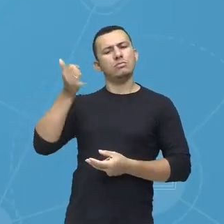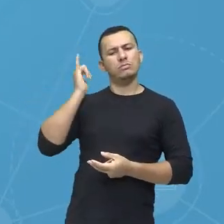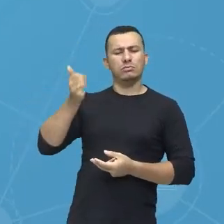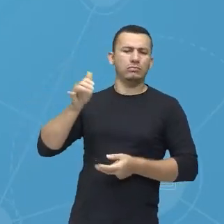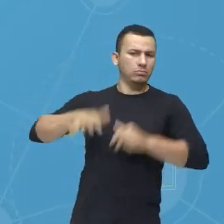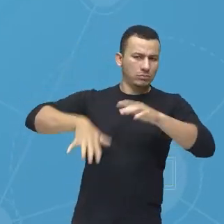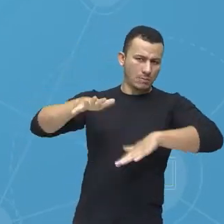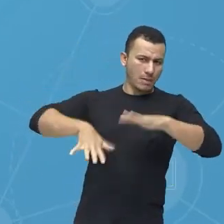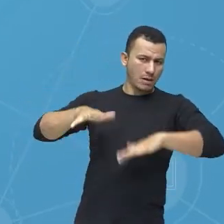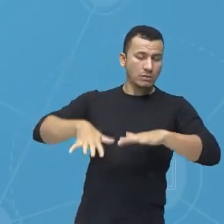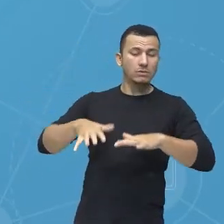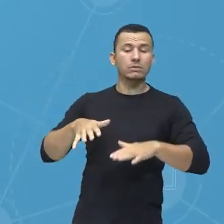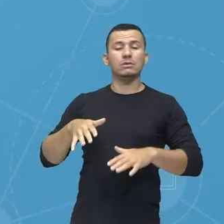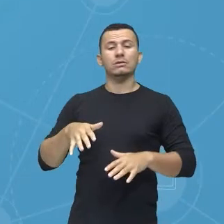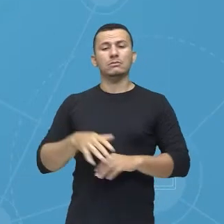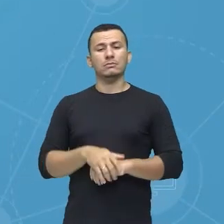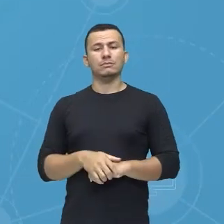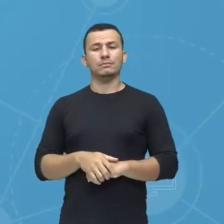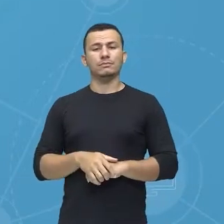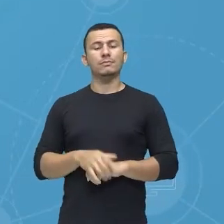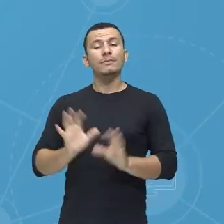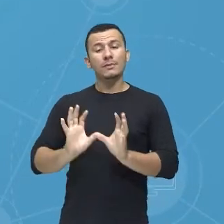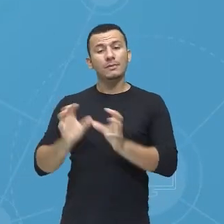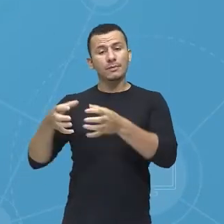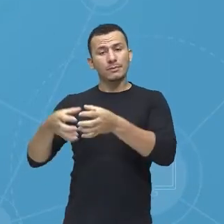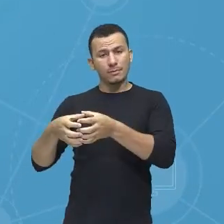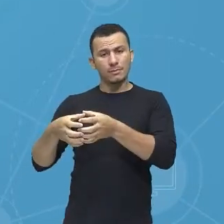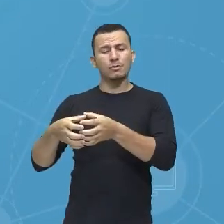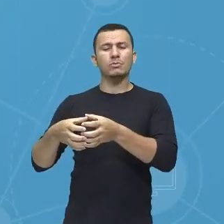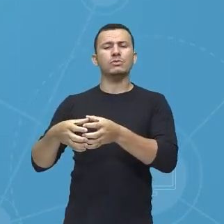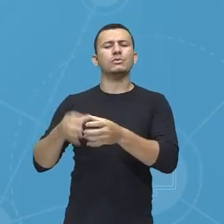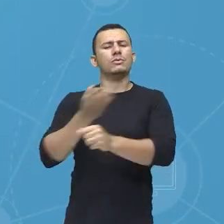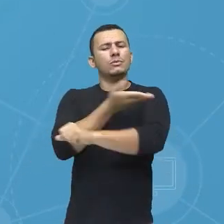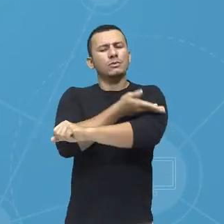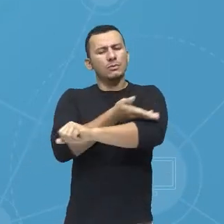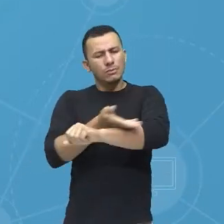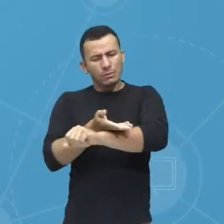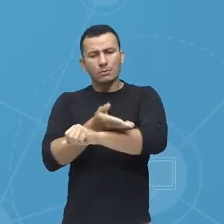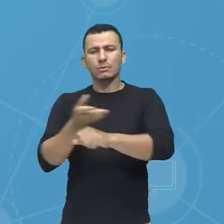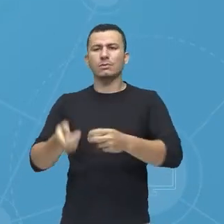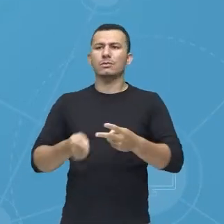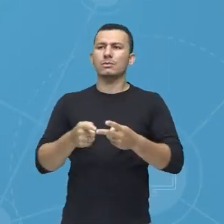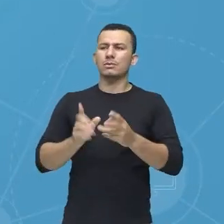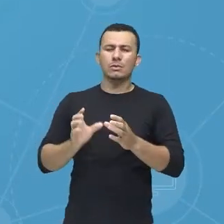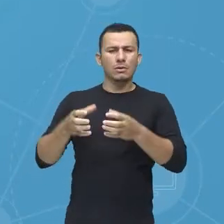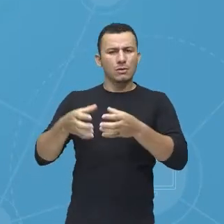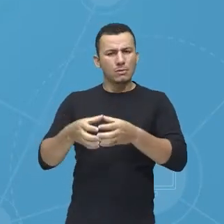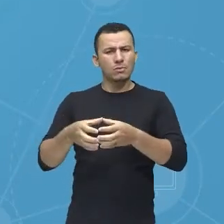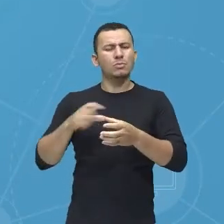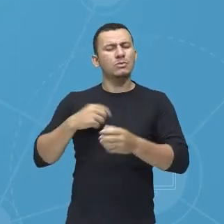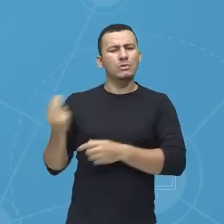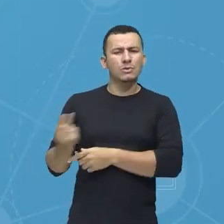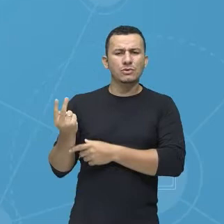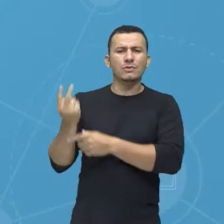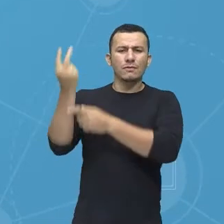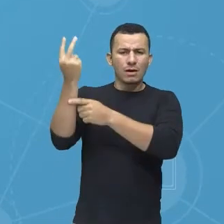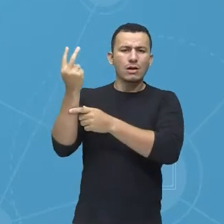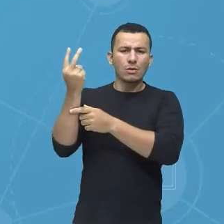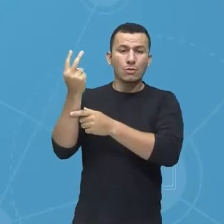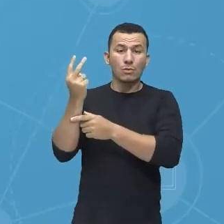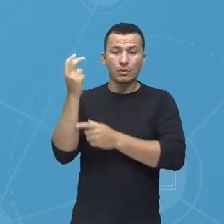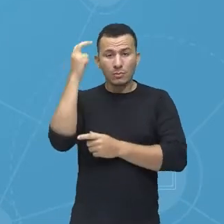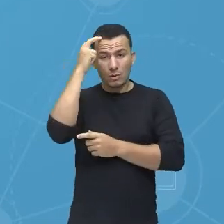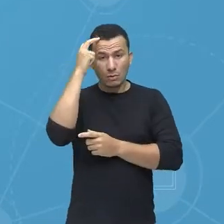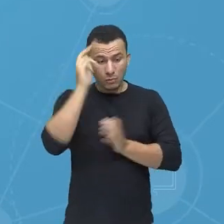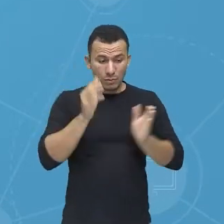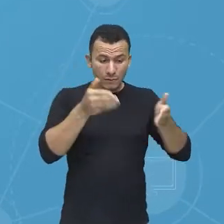é aquele conjunto de hábitos, conjunto de toda a riqueza daquele povo